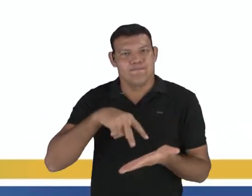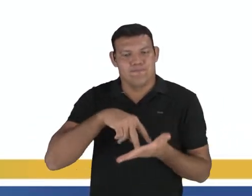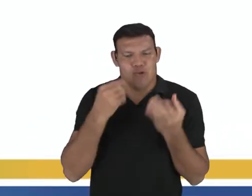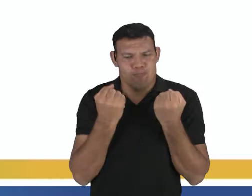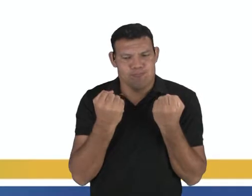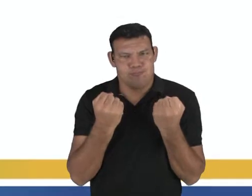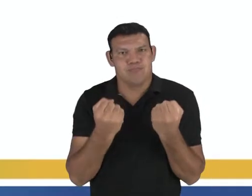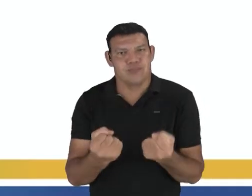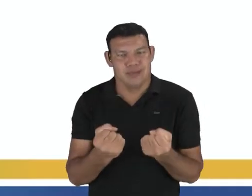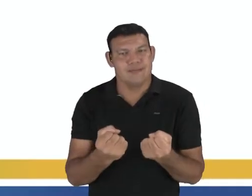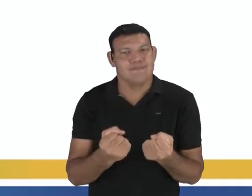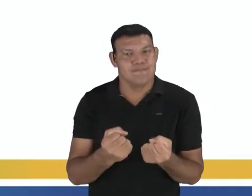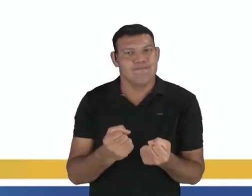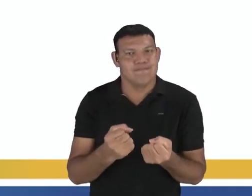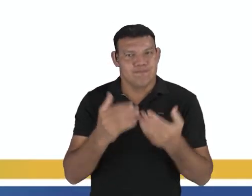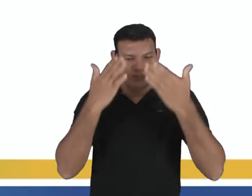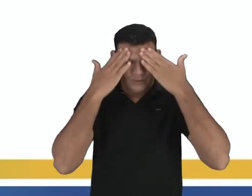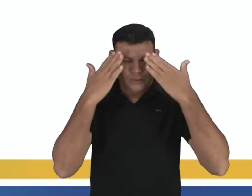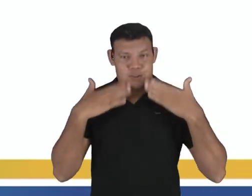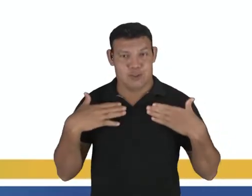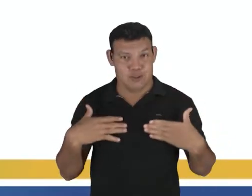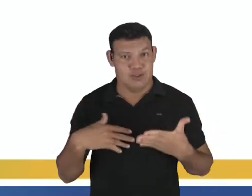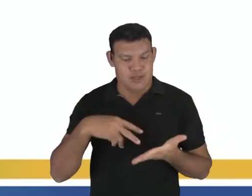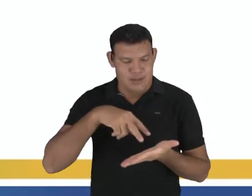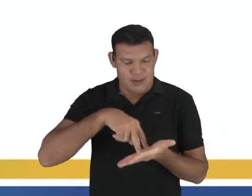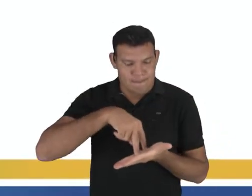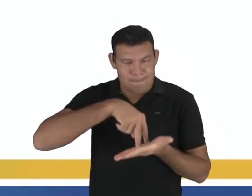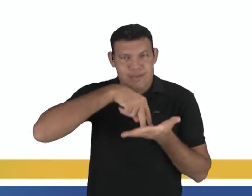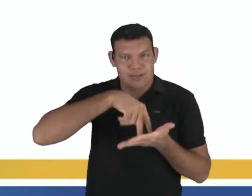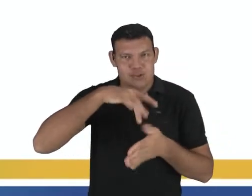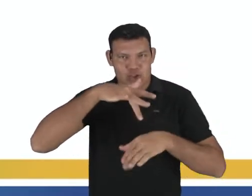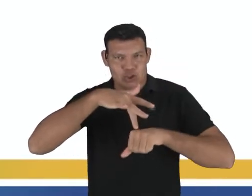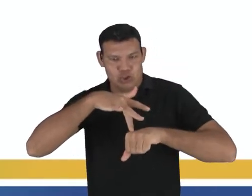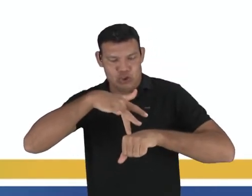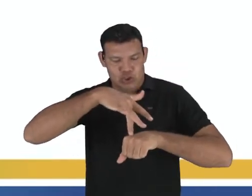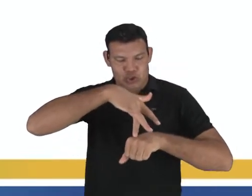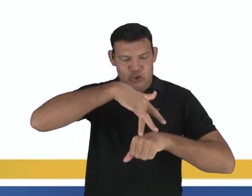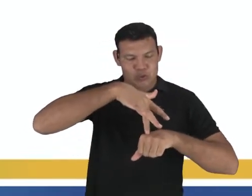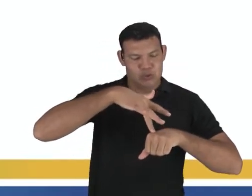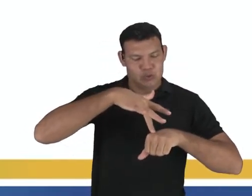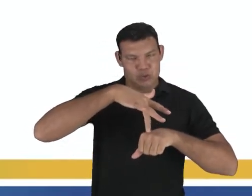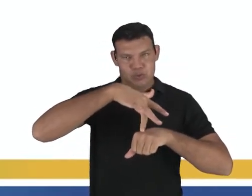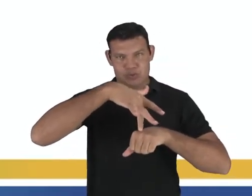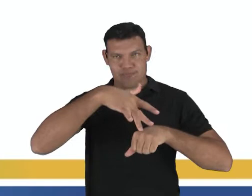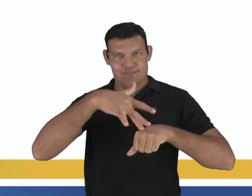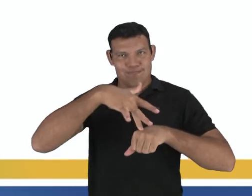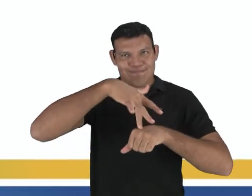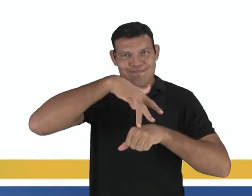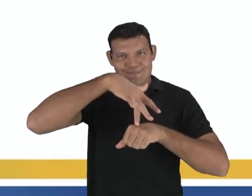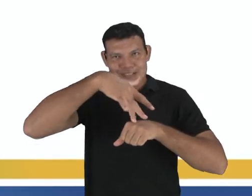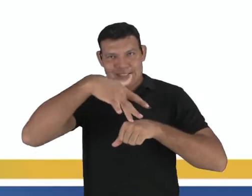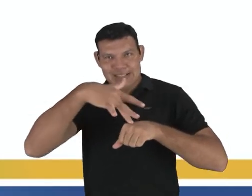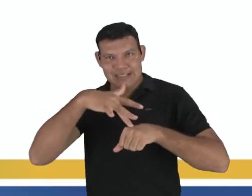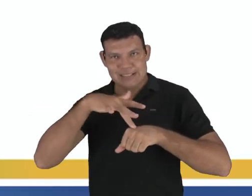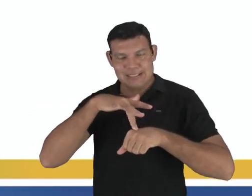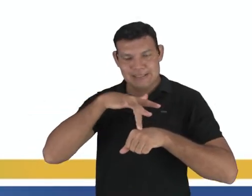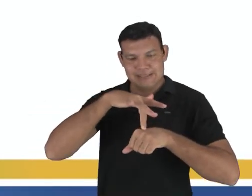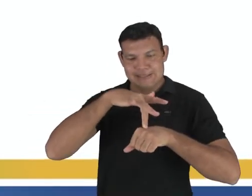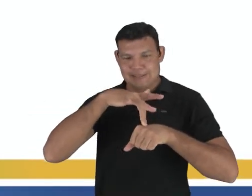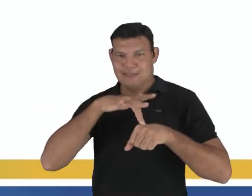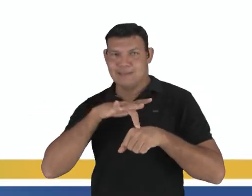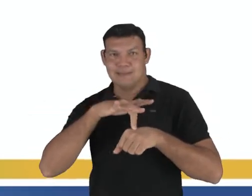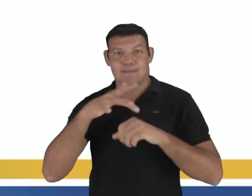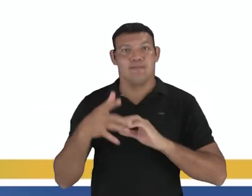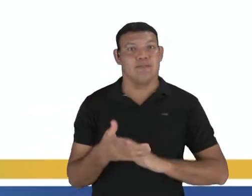corpo dele, todo o peso do corpo dele na ponta dos pés. E aí a gente vê nessa imagem destacada aí a pontinha dos pés da